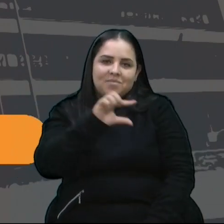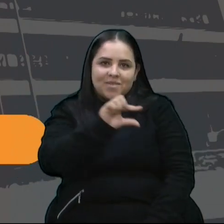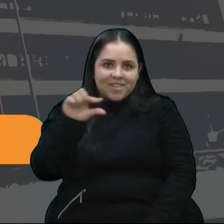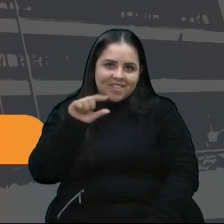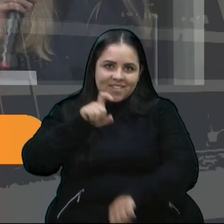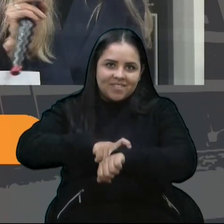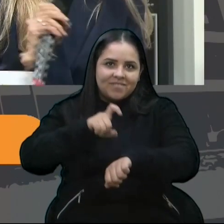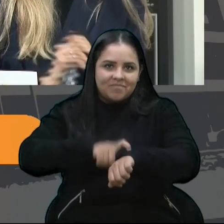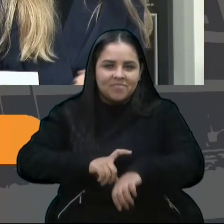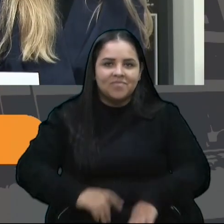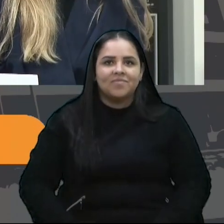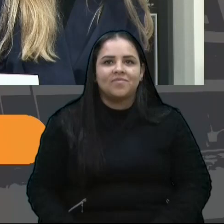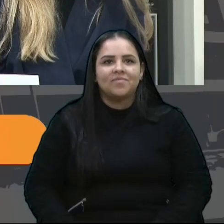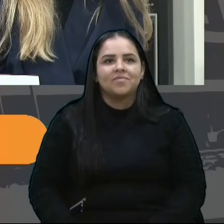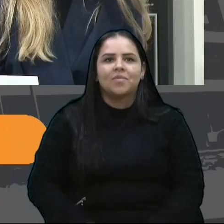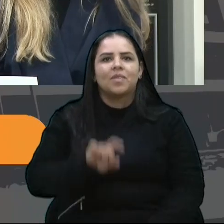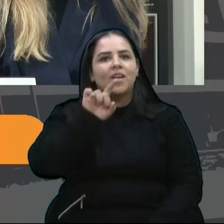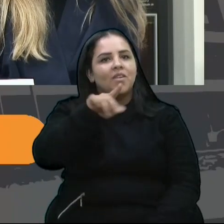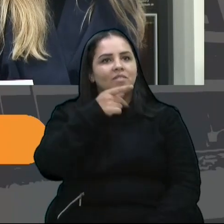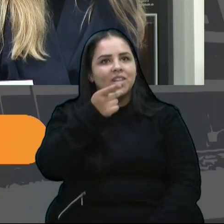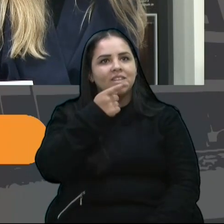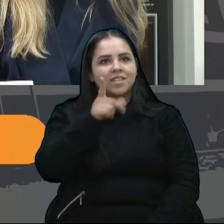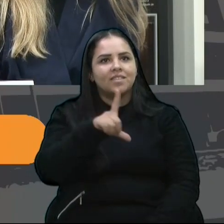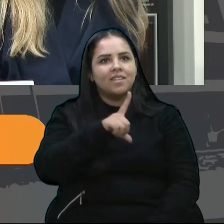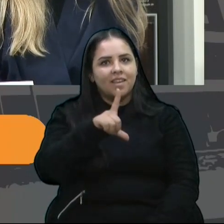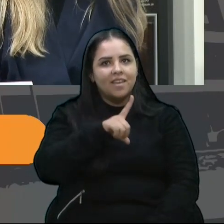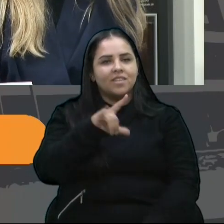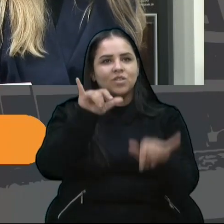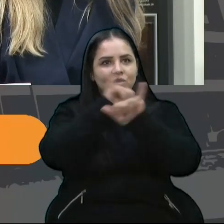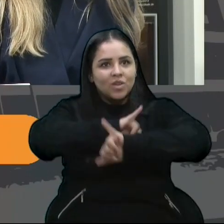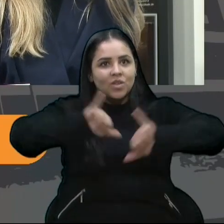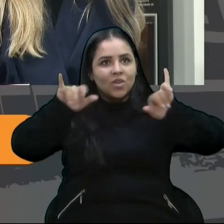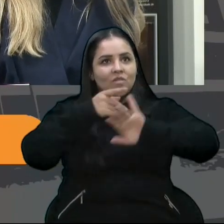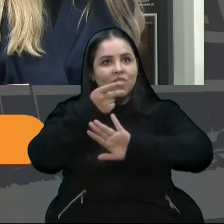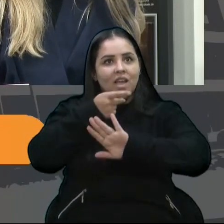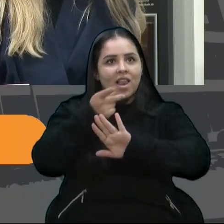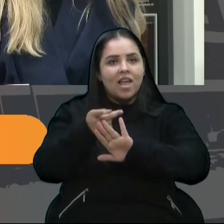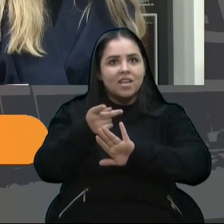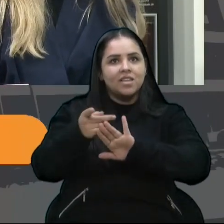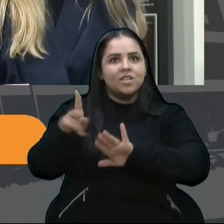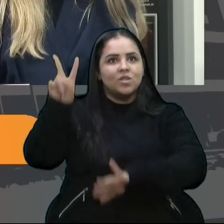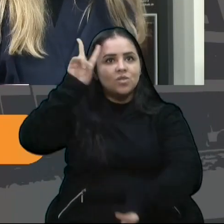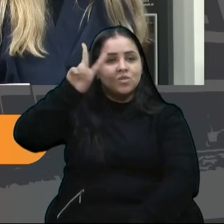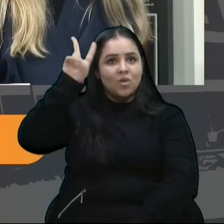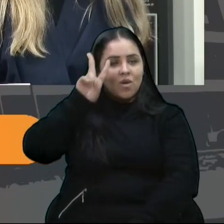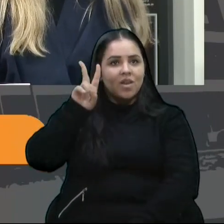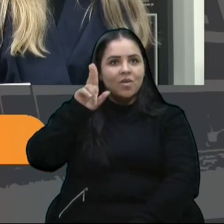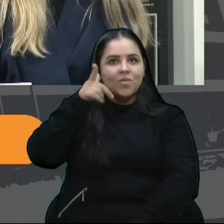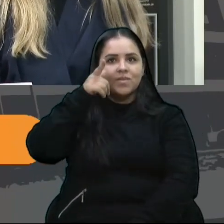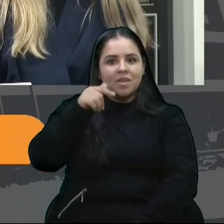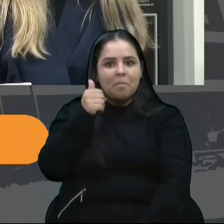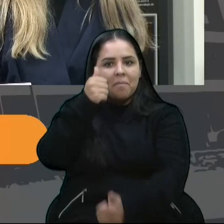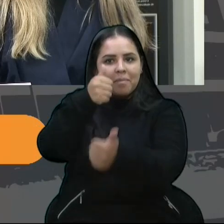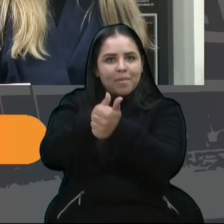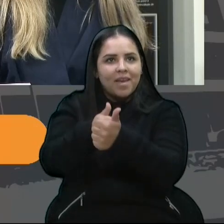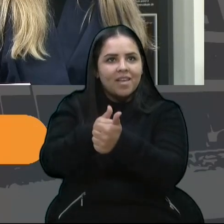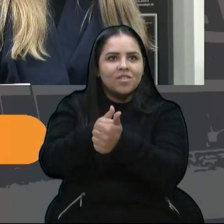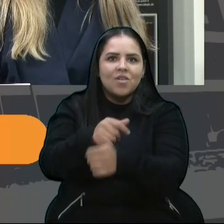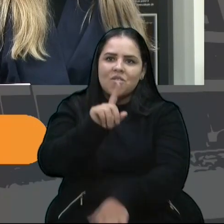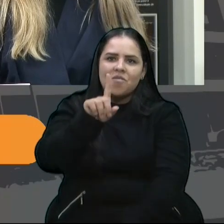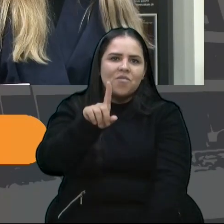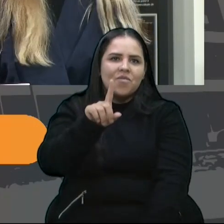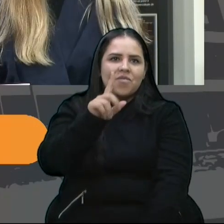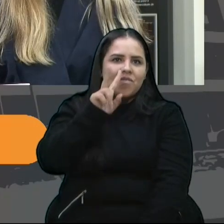publicidade. Claro. E tu estava falando e eu lembrei disso, das propagandas que contam histórias, acabam nos aproximando também, né? A gente vê alguns exemplos, né,